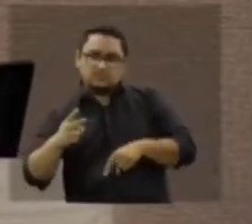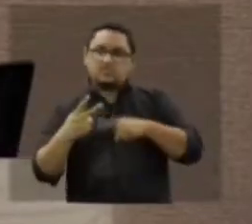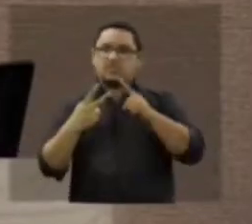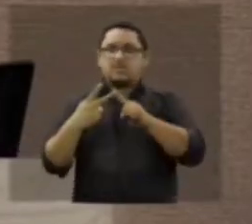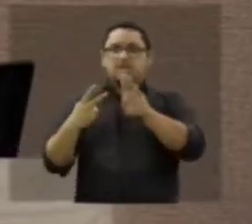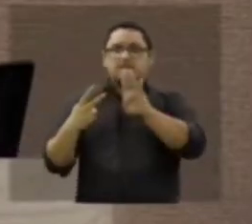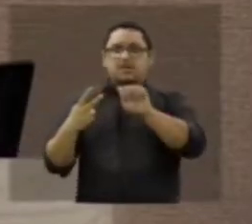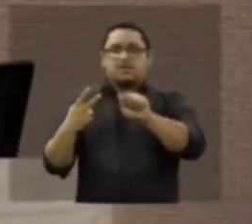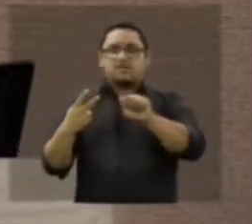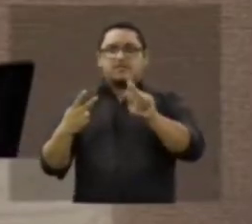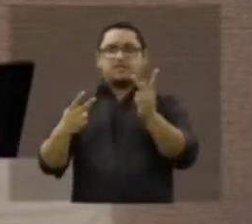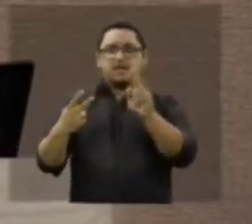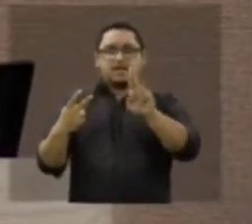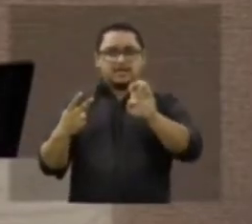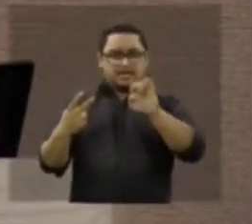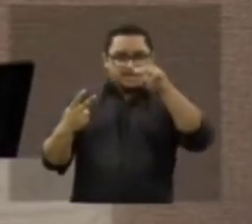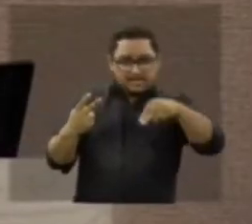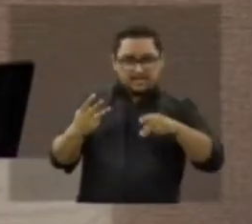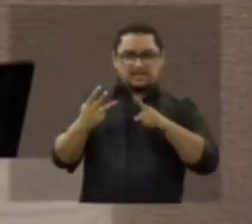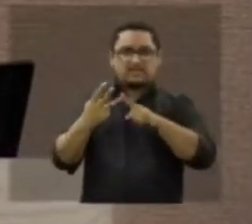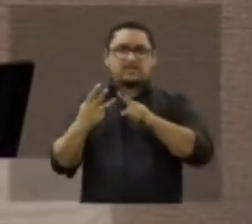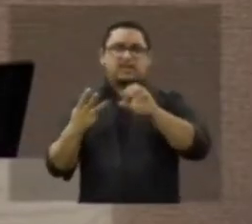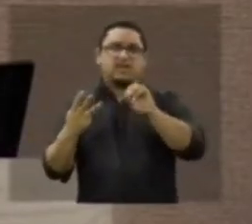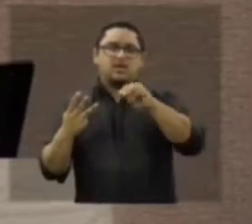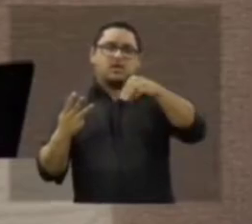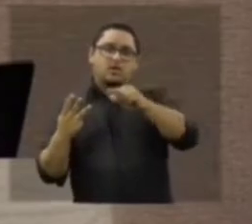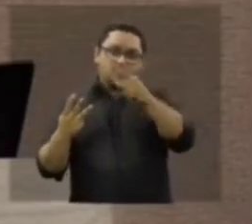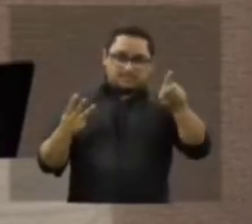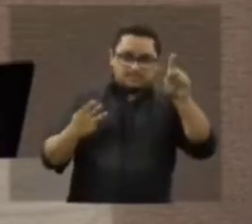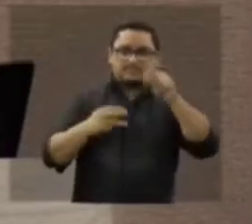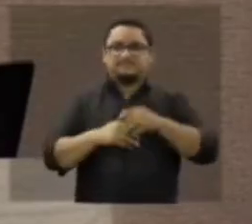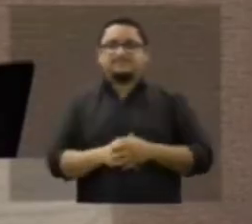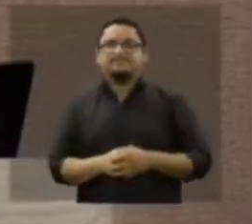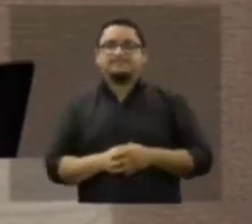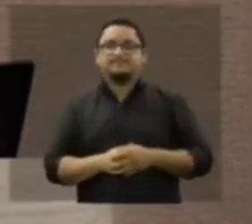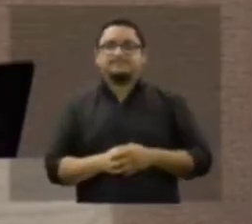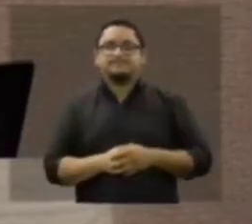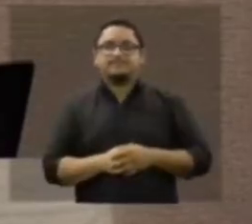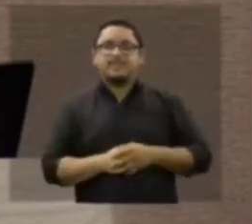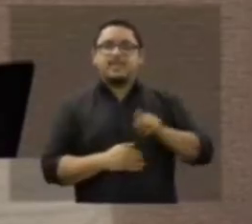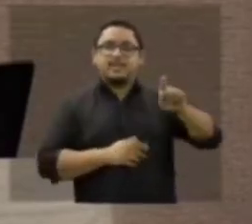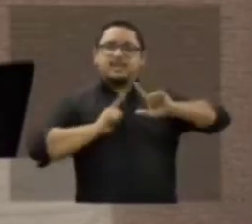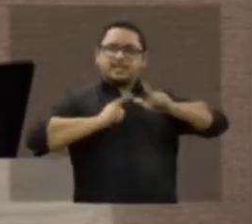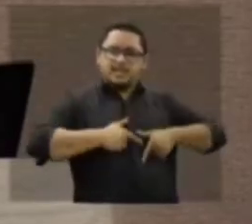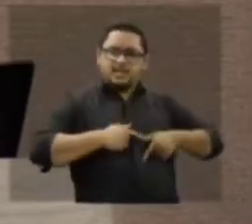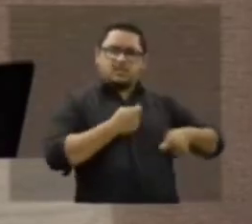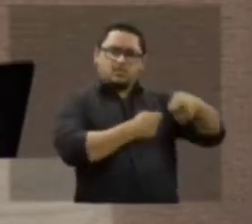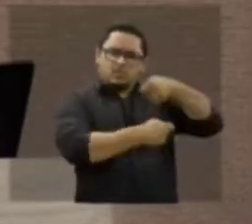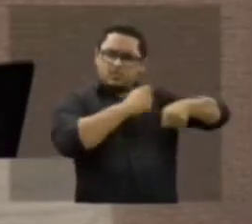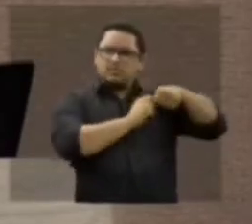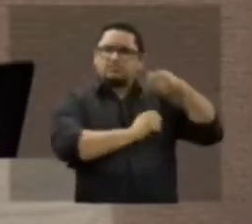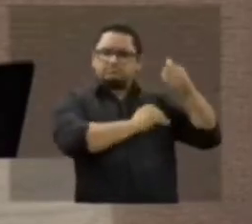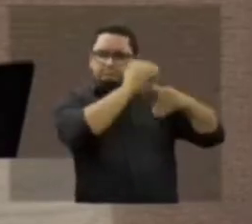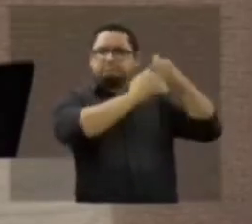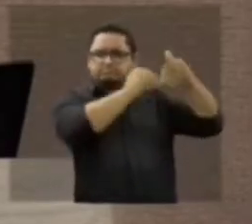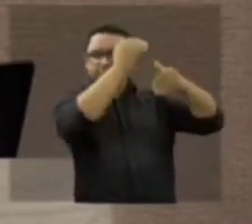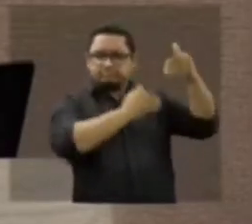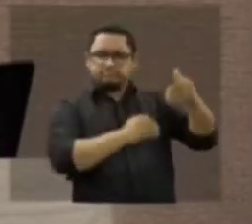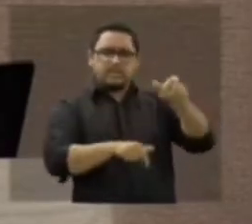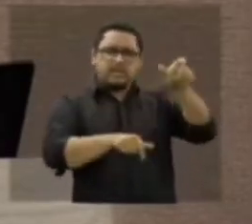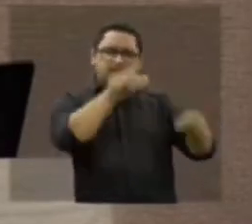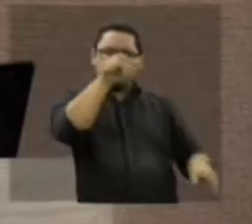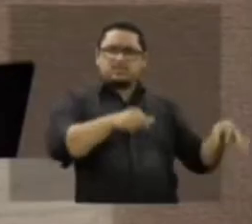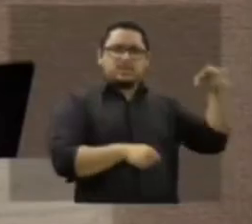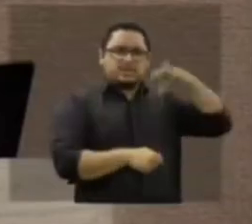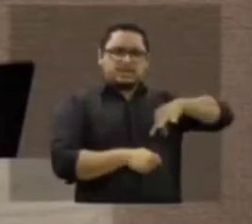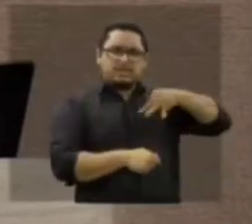Omã Israel alcançou notável progresso econômico e status como país desenvolvido com uma renda per capita